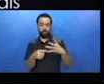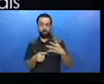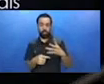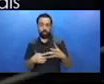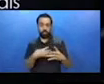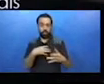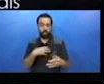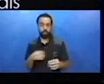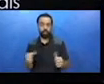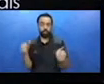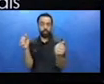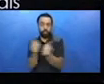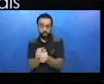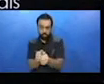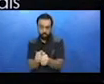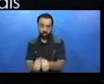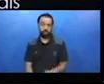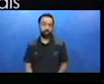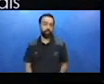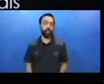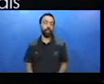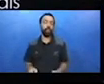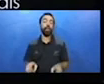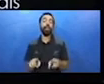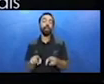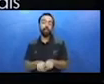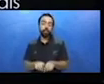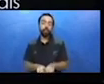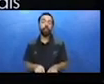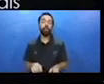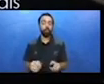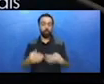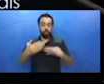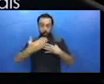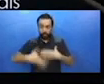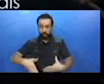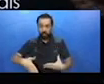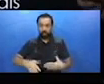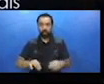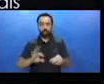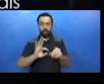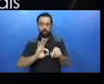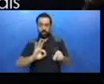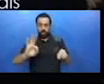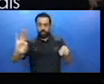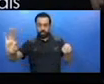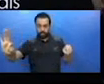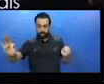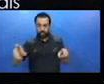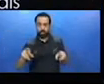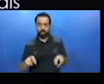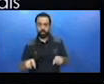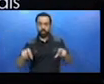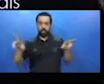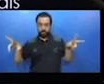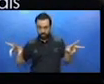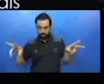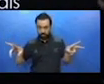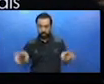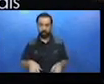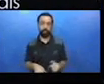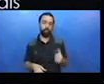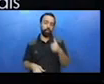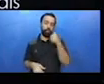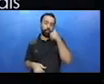Além dos estilos da prova, são separados por distância percorrida. Por exemplo, existem as provas masculinas e as provas